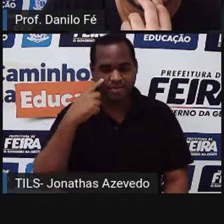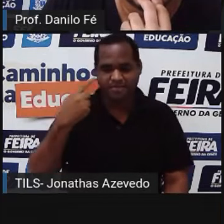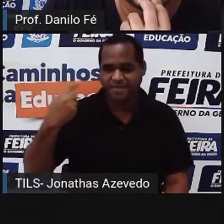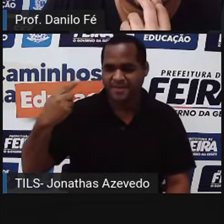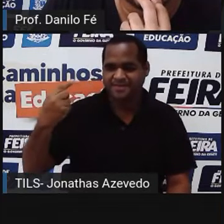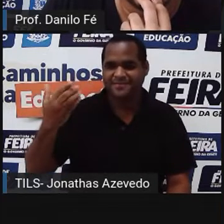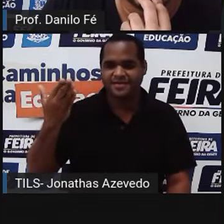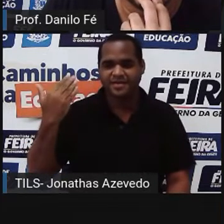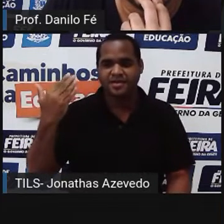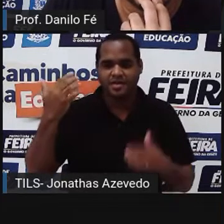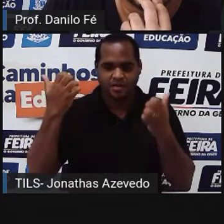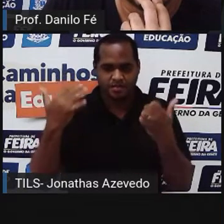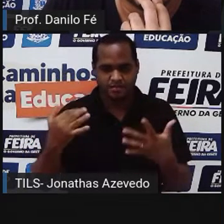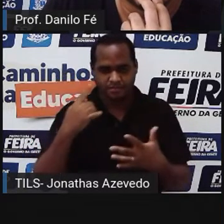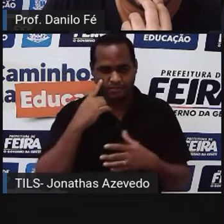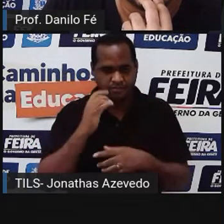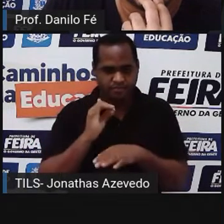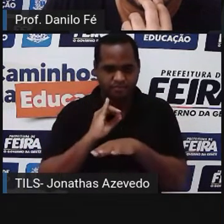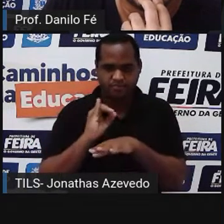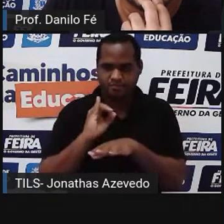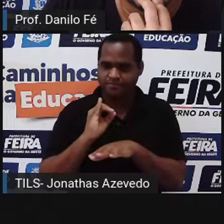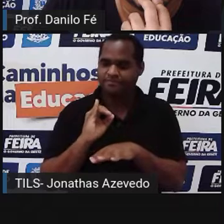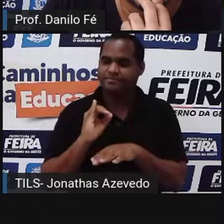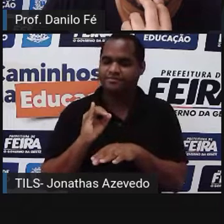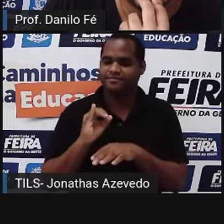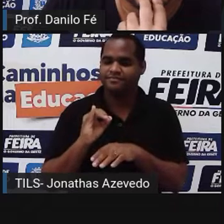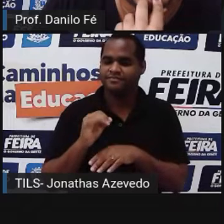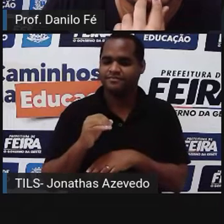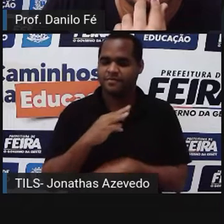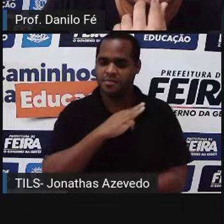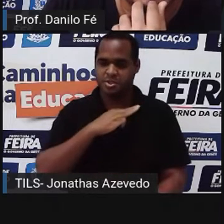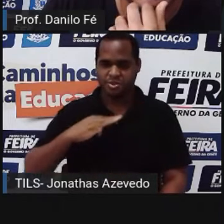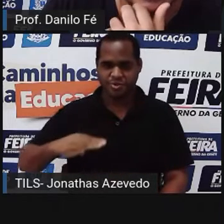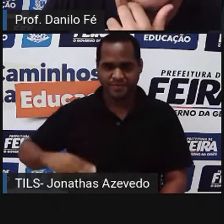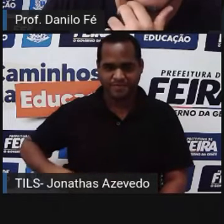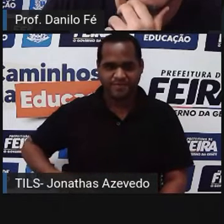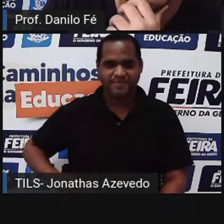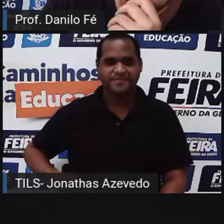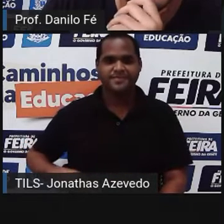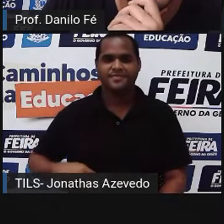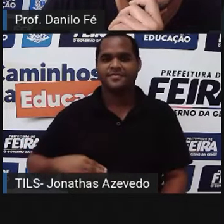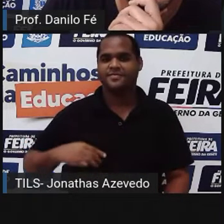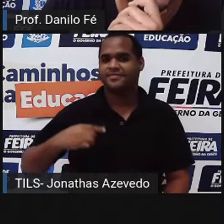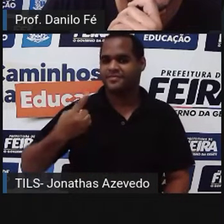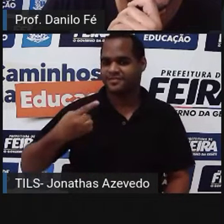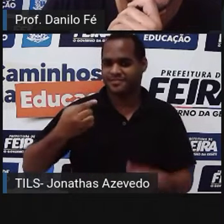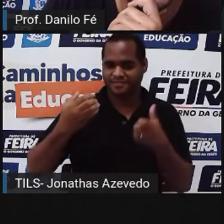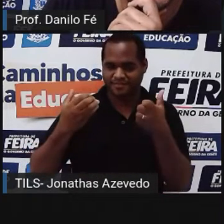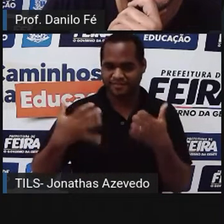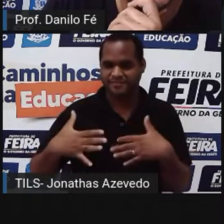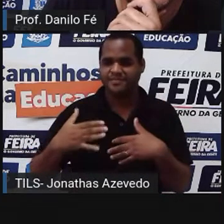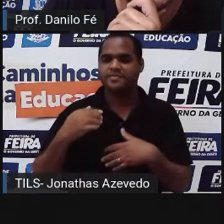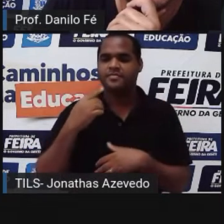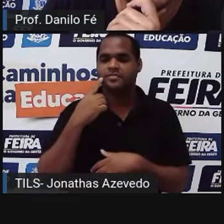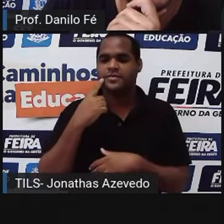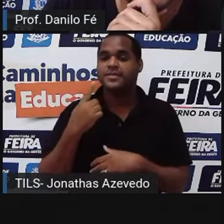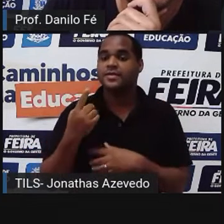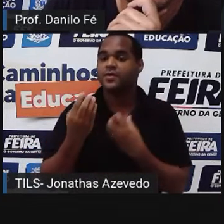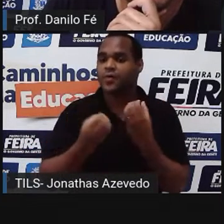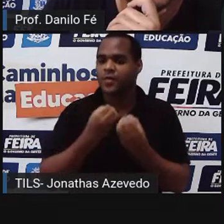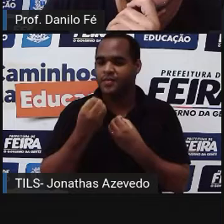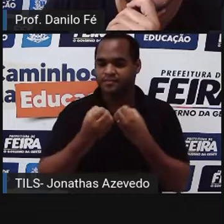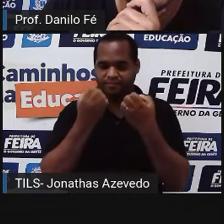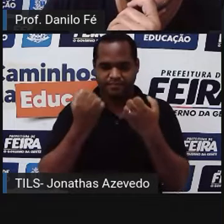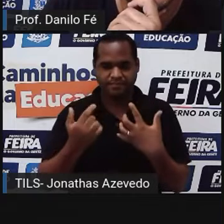primeiro-ministro, que era o Winston Churchill, uma figura fantástica também. E eles